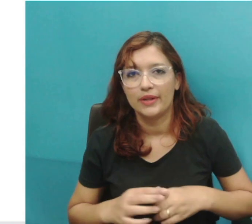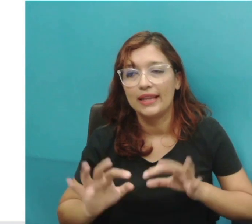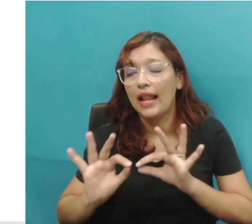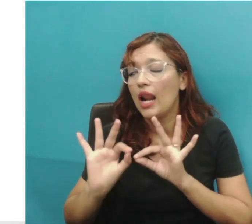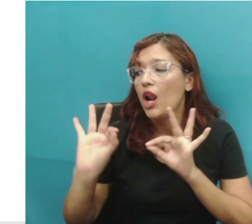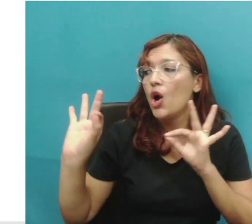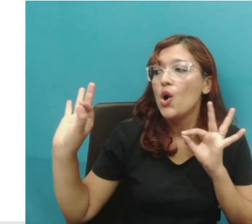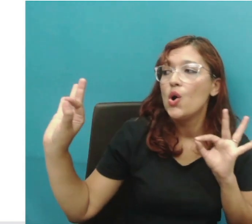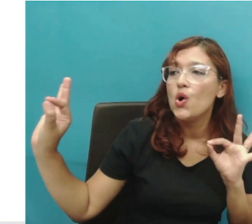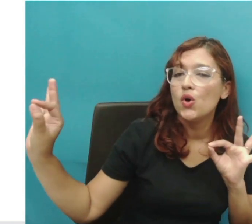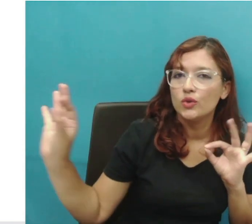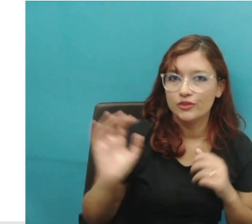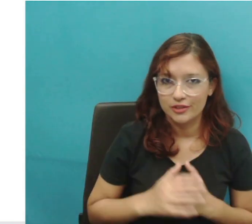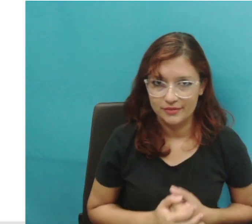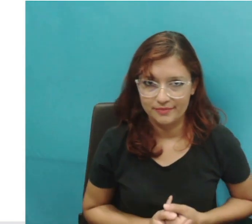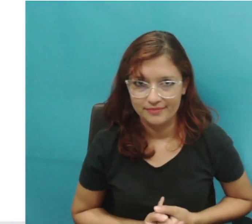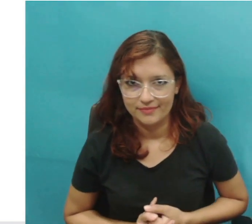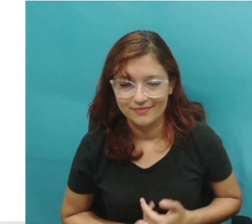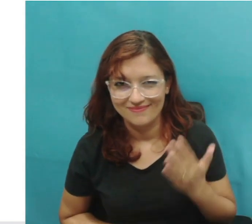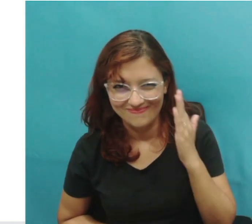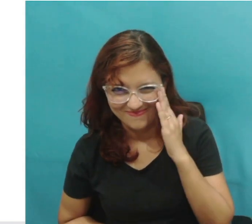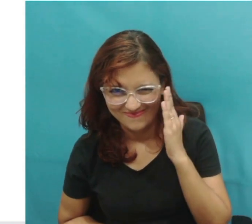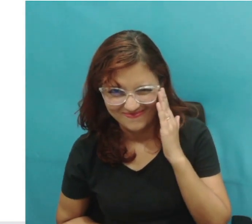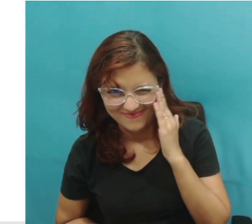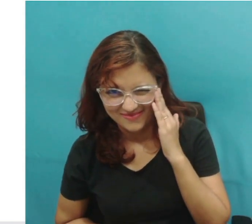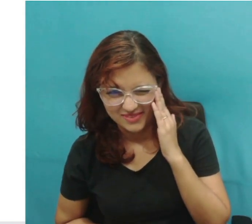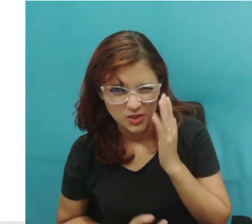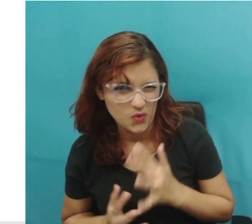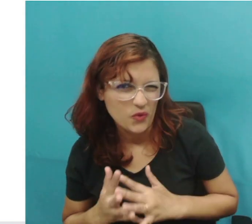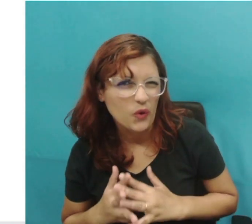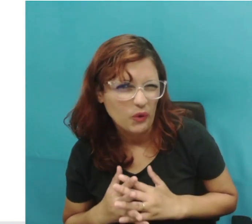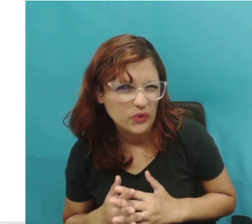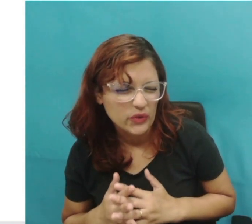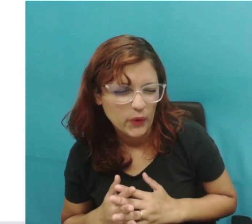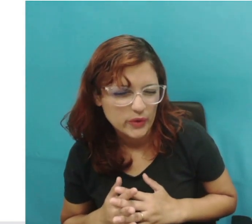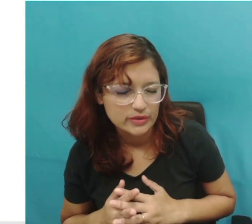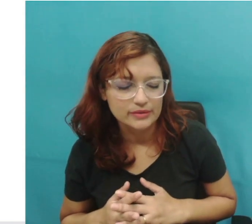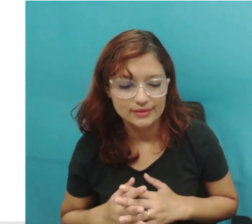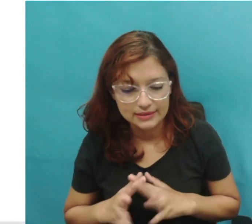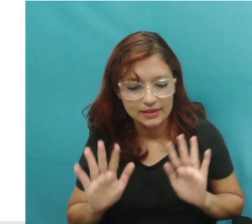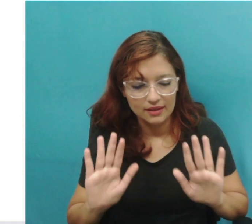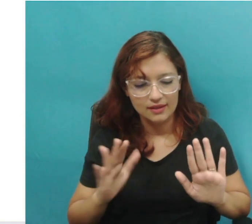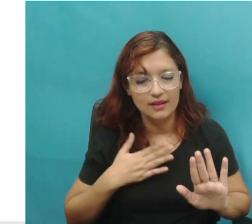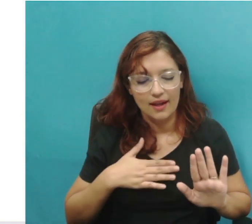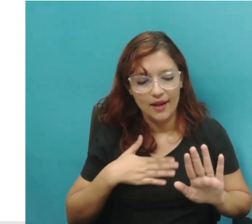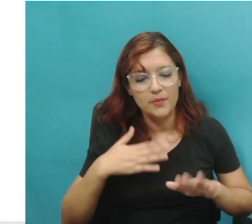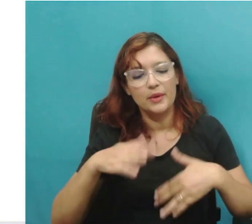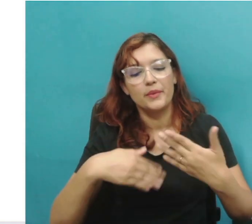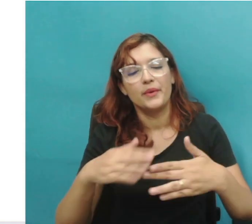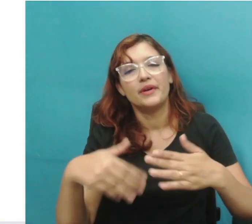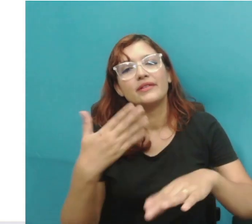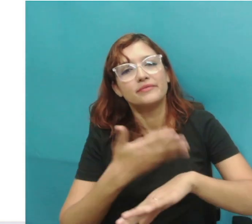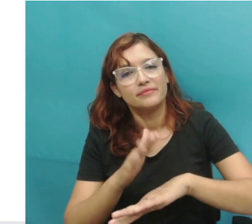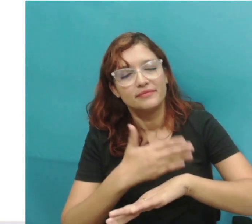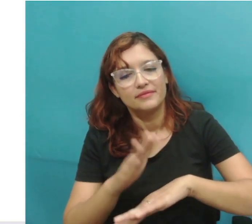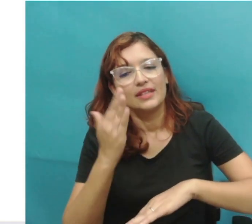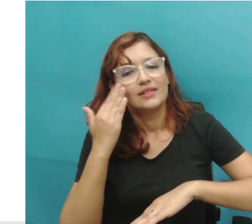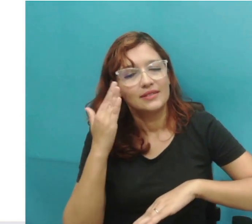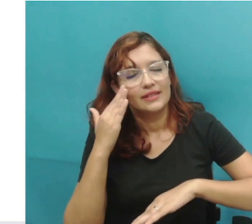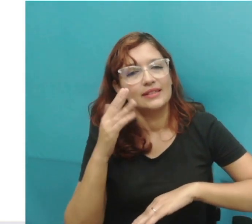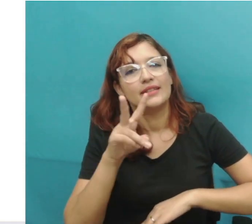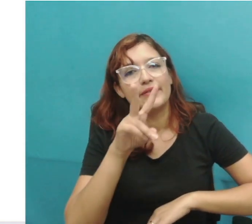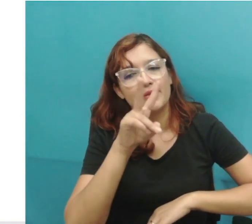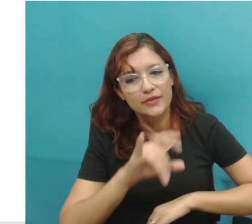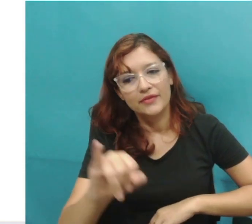Aquele carro. O que está afastado. Entendeu? É meio confuso, né? Calma,